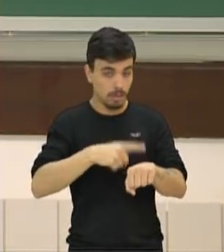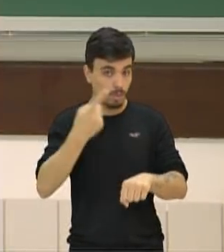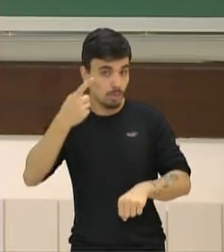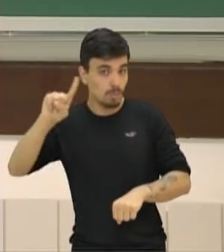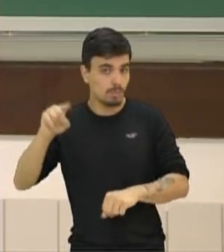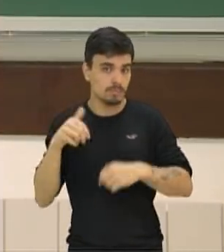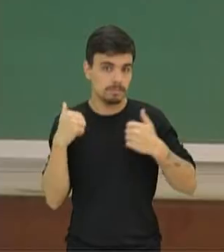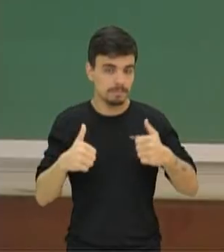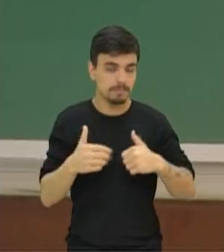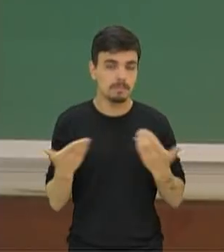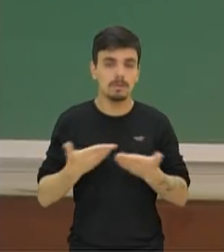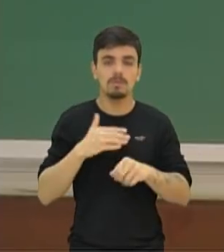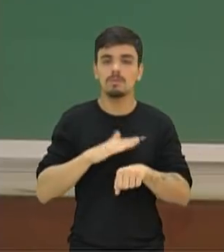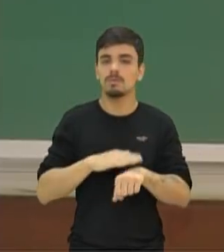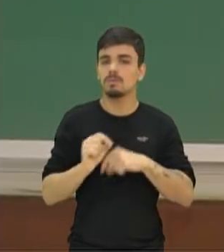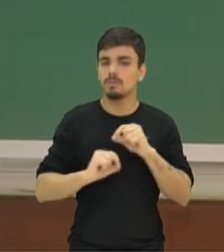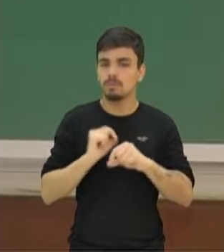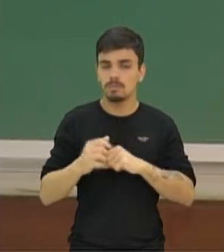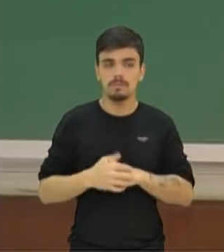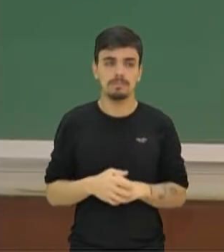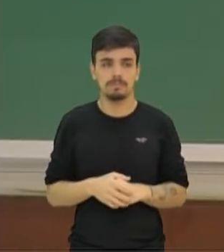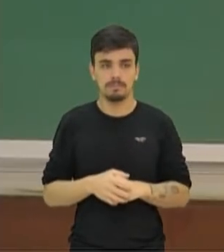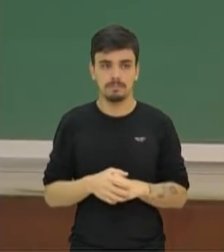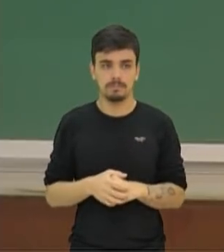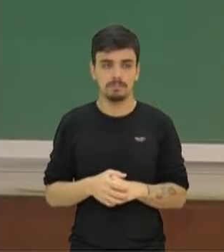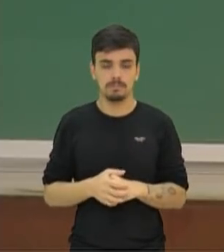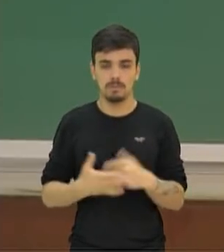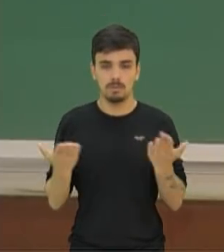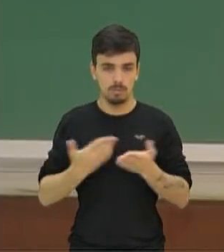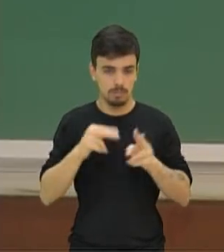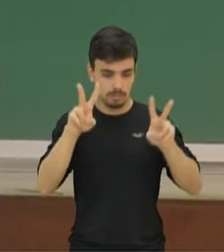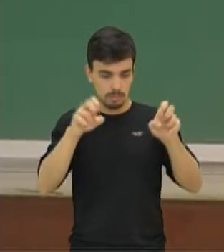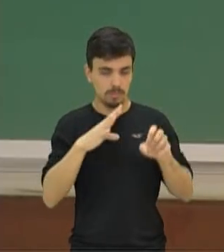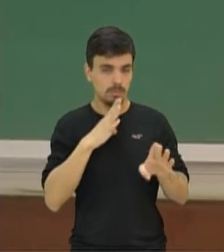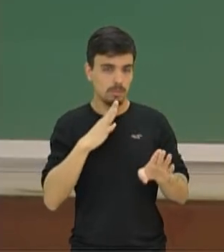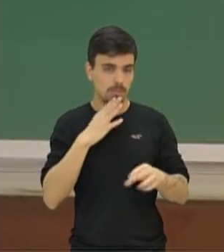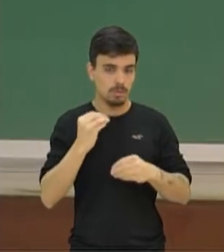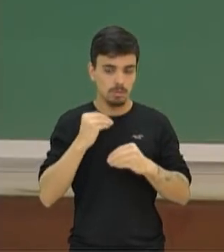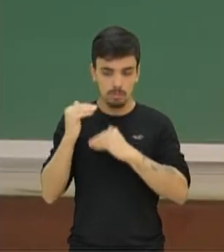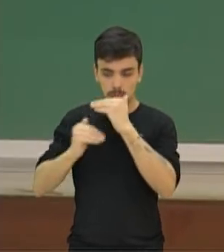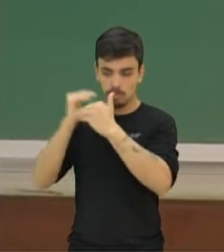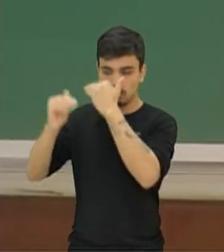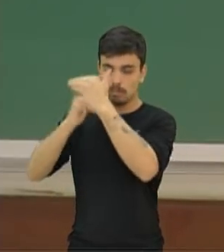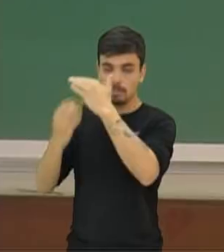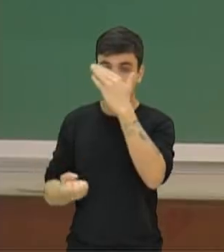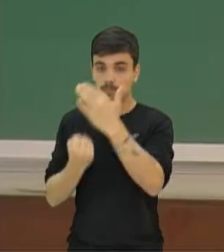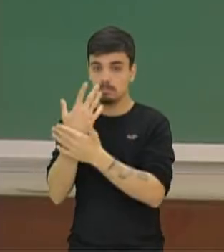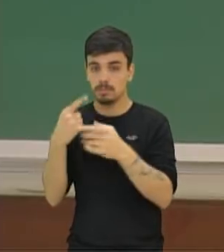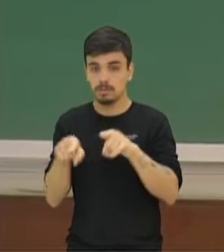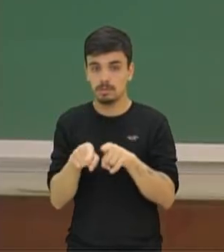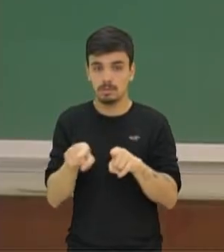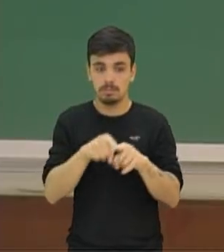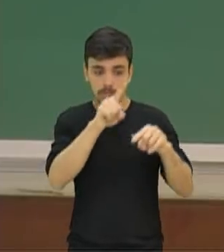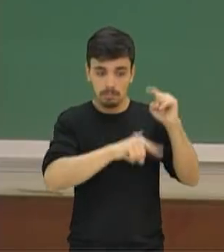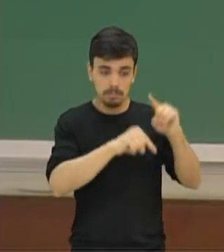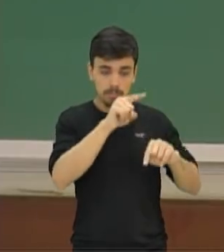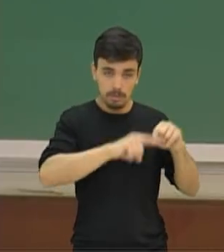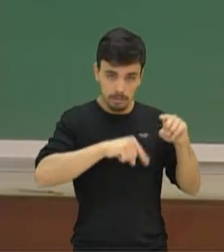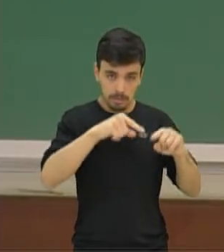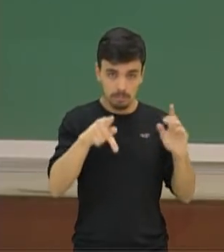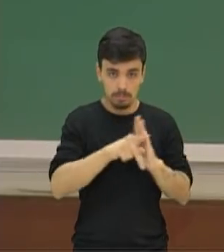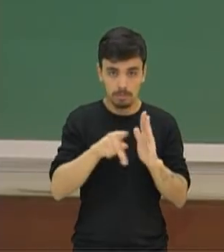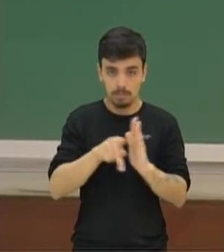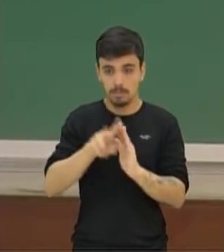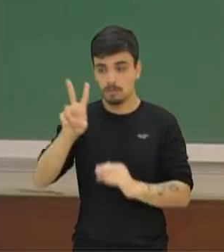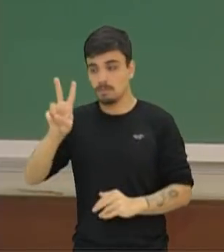agora para a aula de hoje. Na aula de hoje, vamos conhecer o processo de criação e materialidades do artista